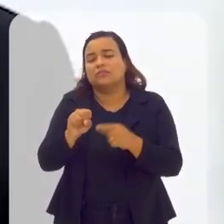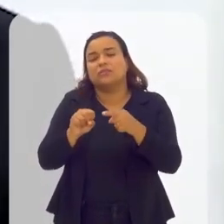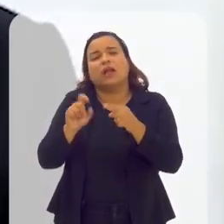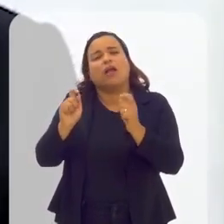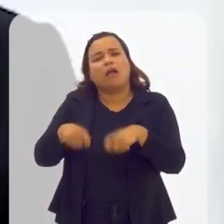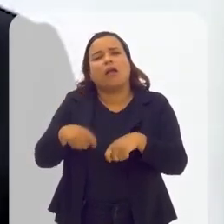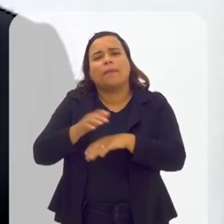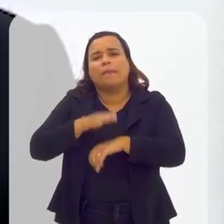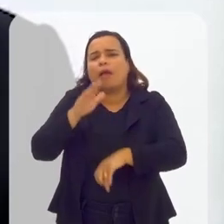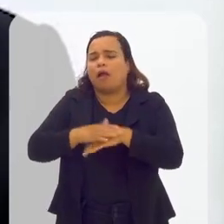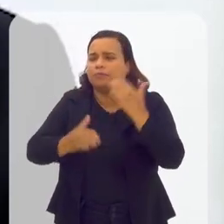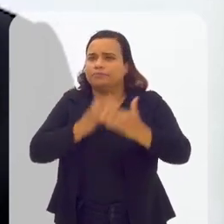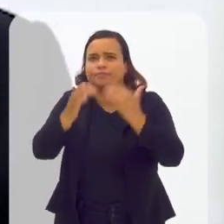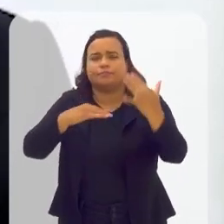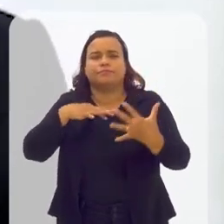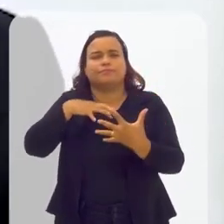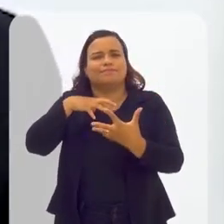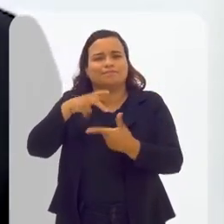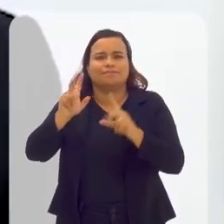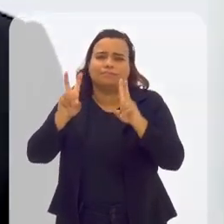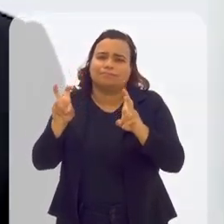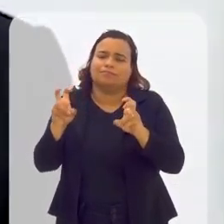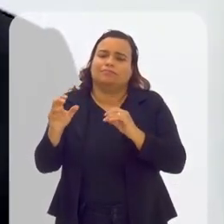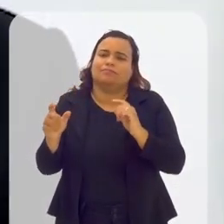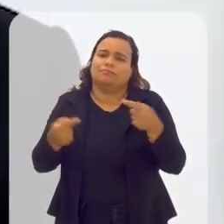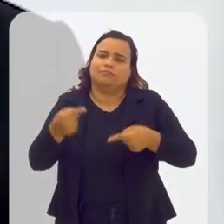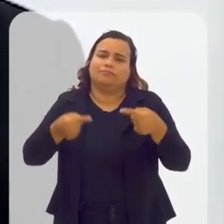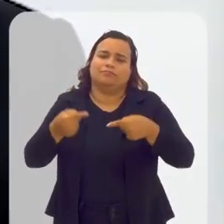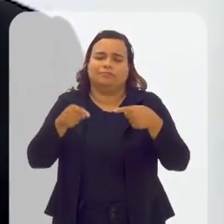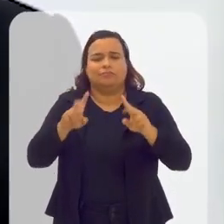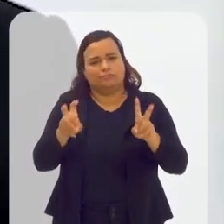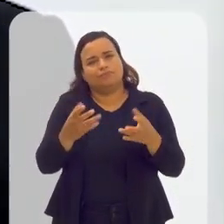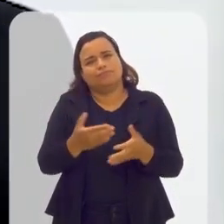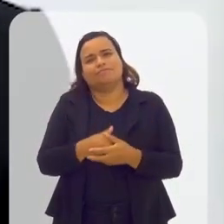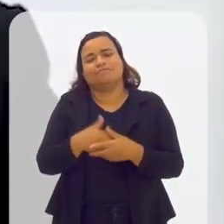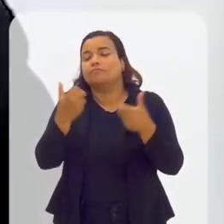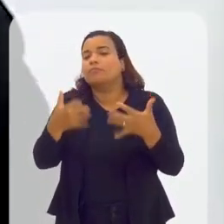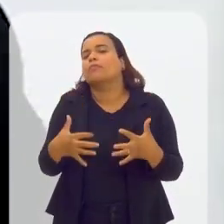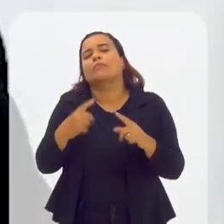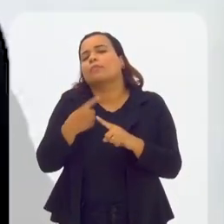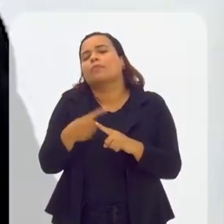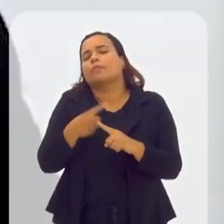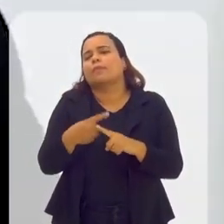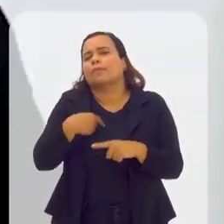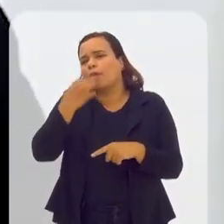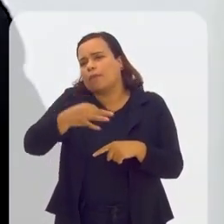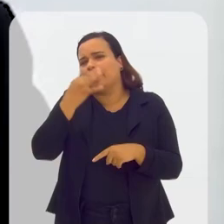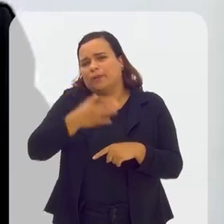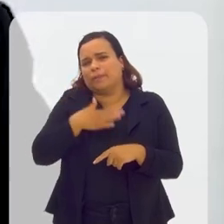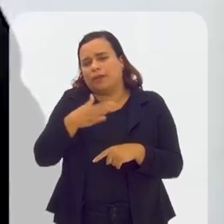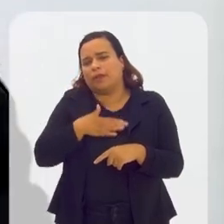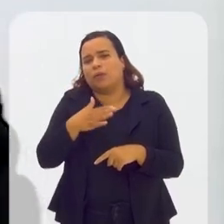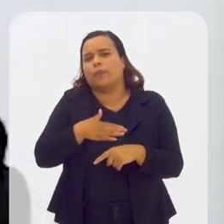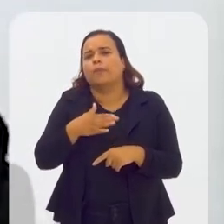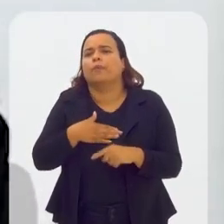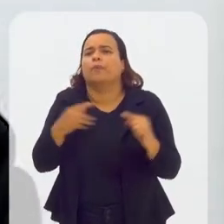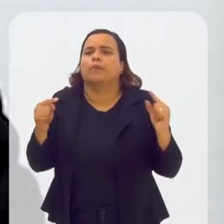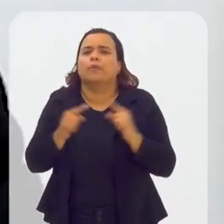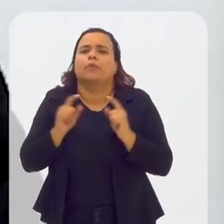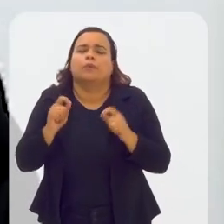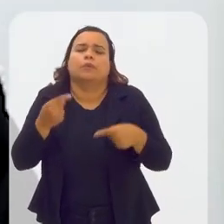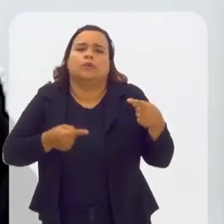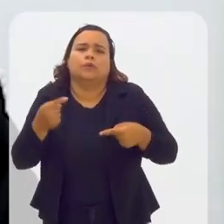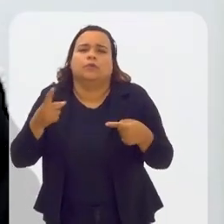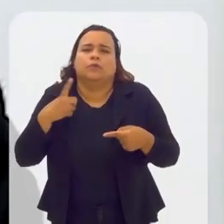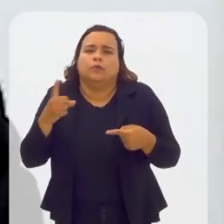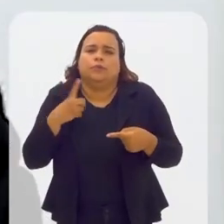público mais avançado do mundo nessa discussão, tá? Por que que eu estou falando isso? Na minha opinião,